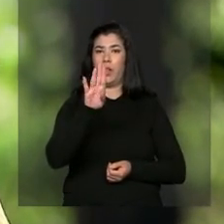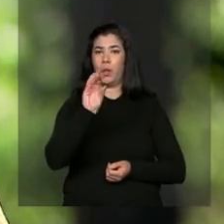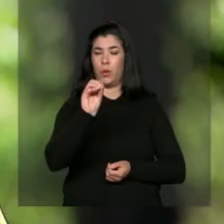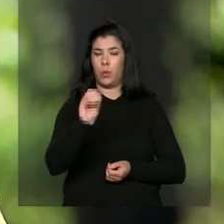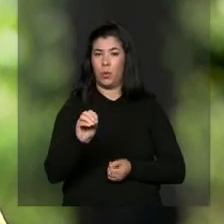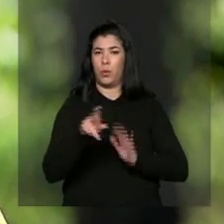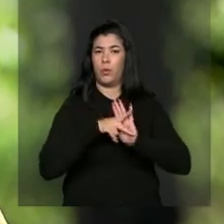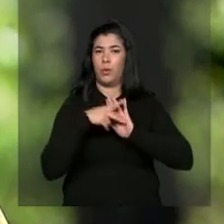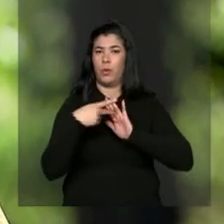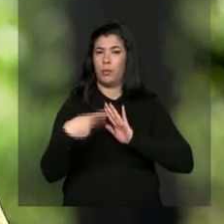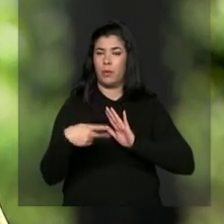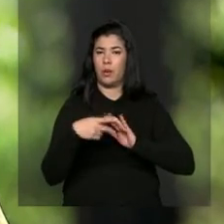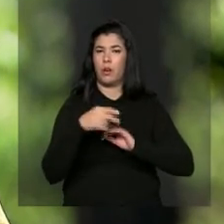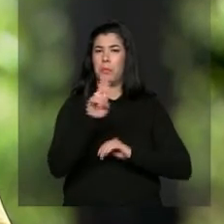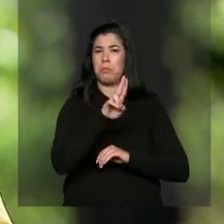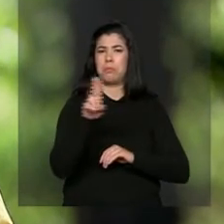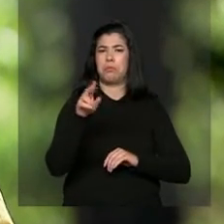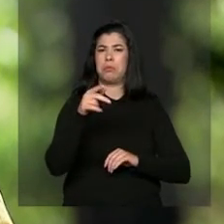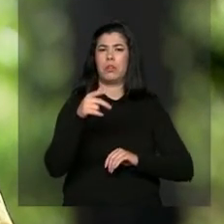é bokashi, né?